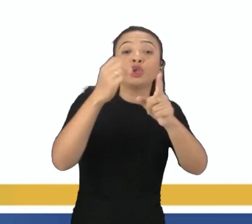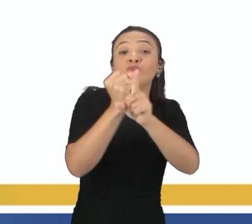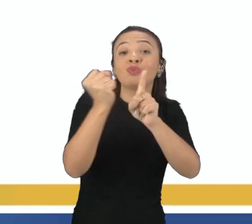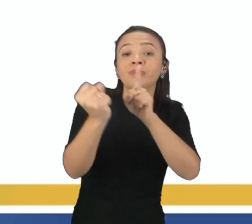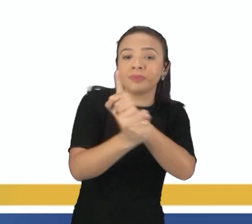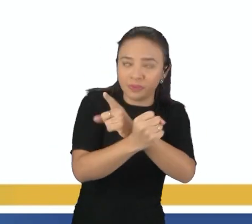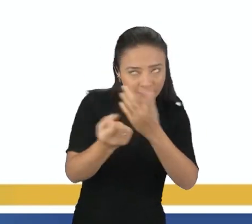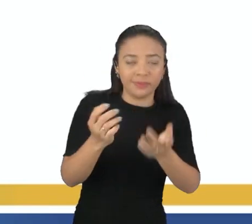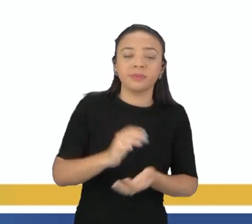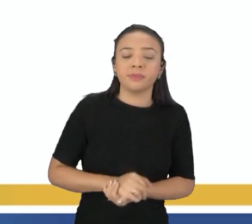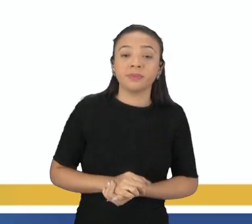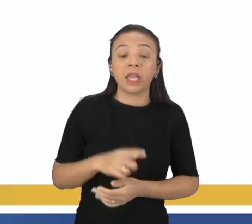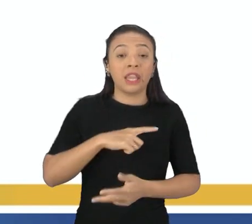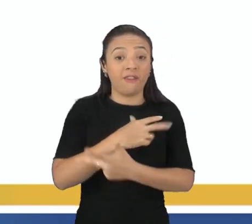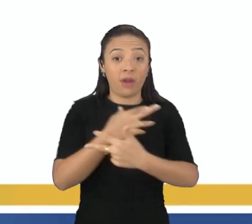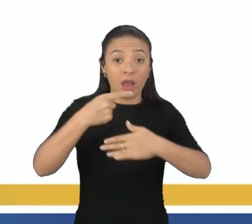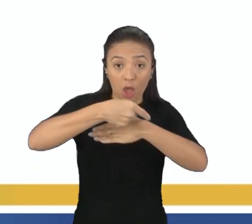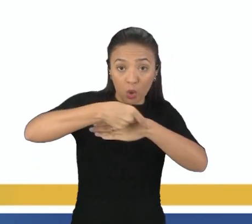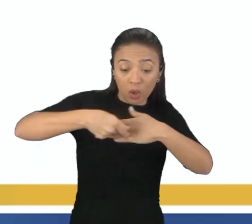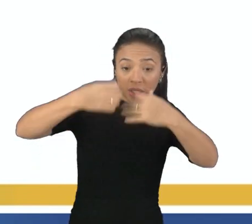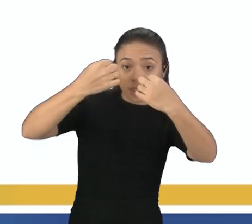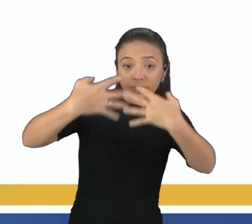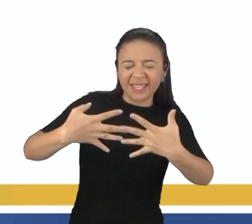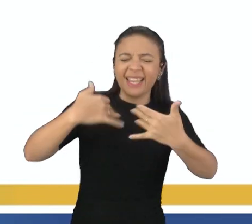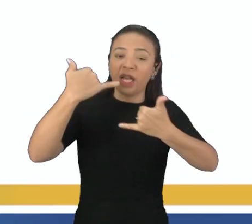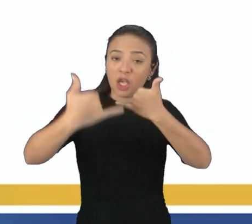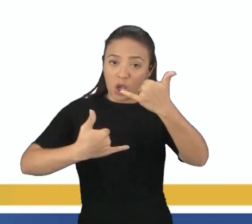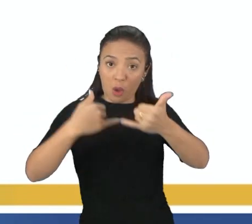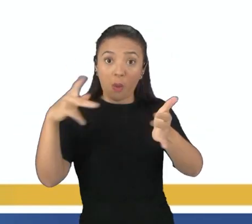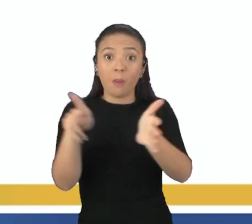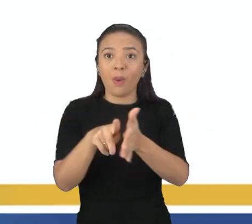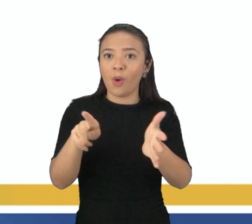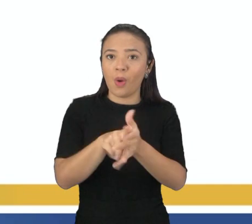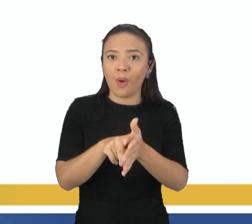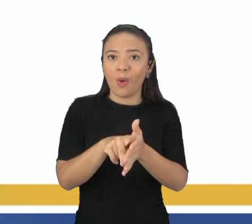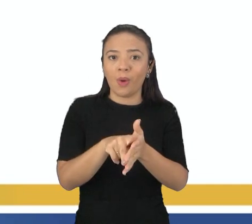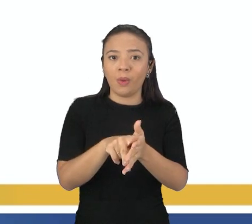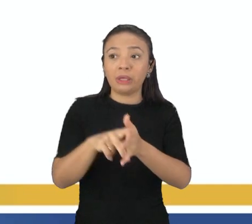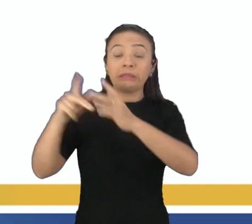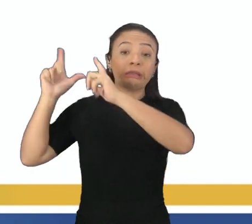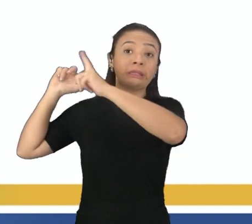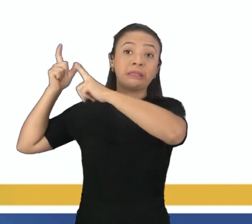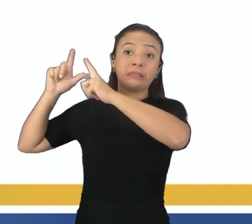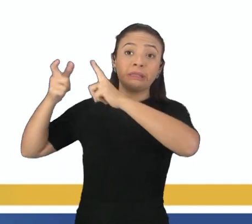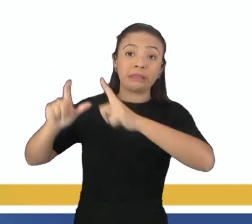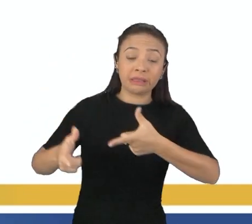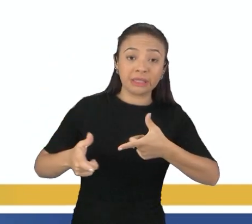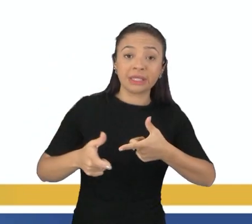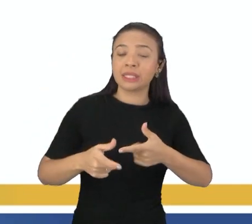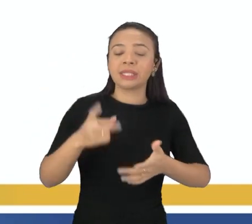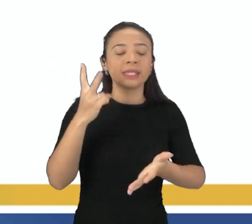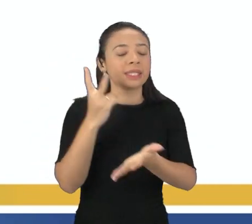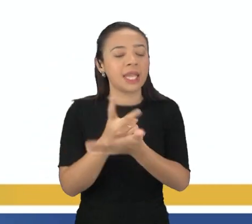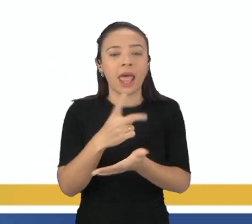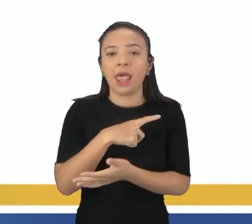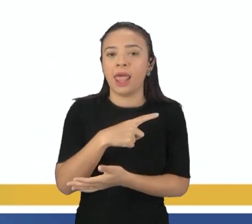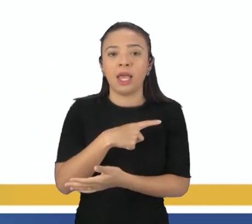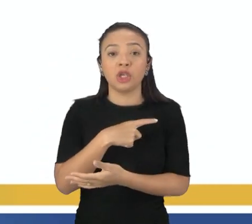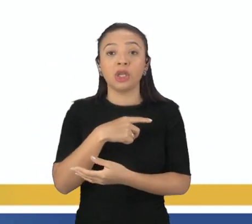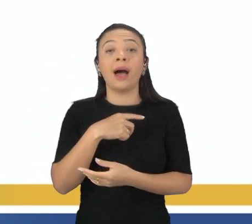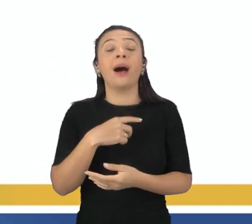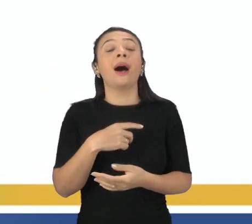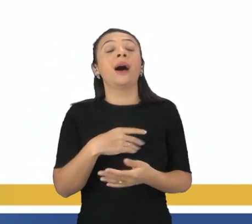alguns autores, os jogos e as brincadeiras tradicionais existem desde que o mundo é mundo, ou seja, desde a